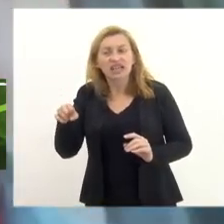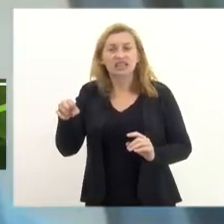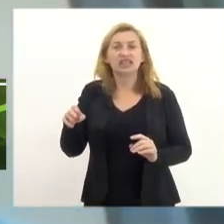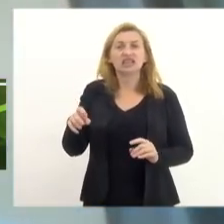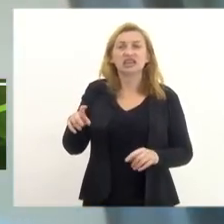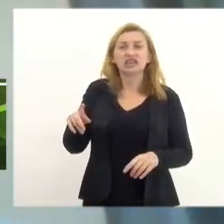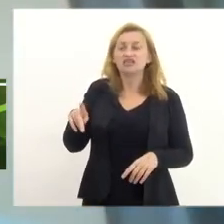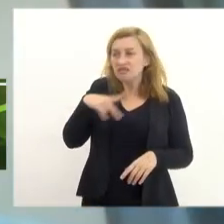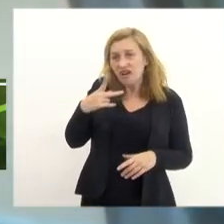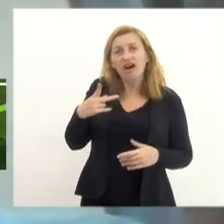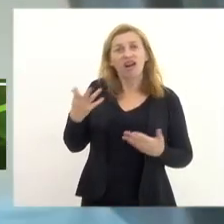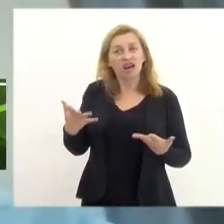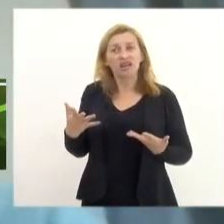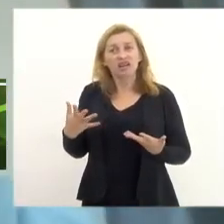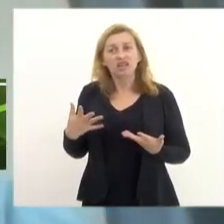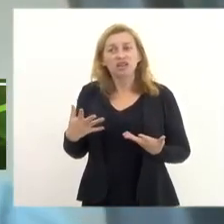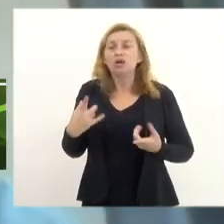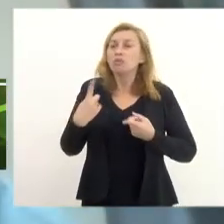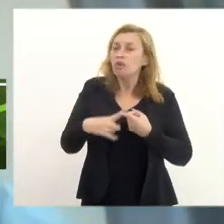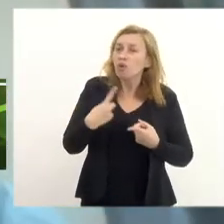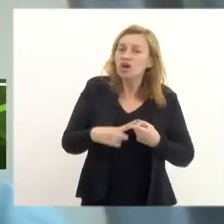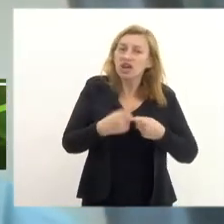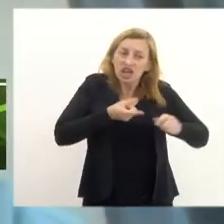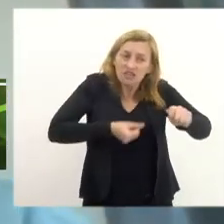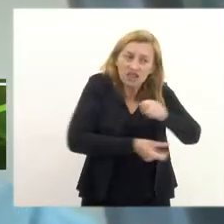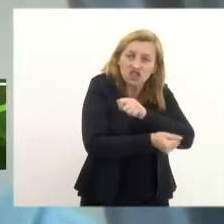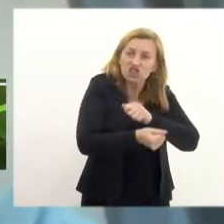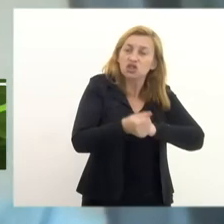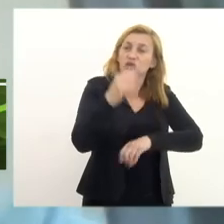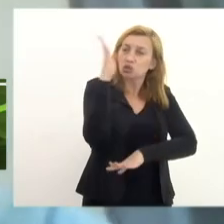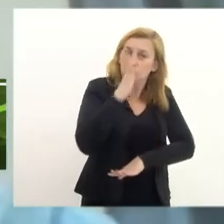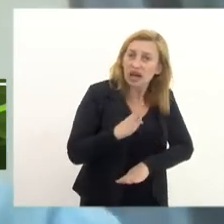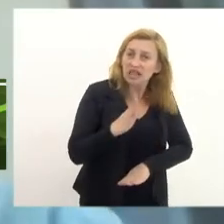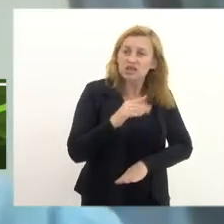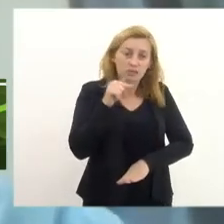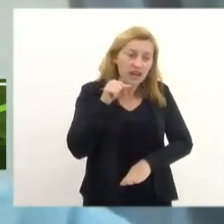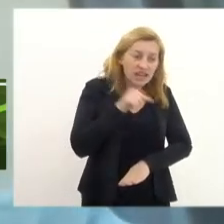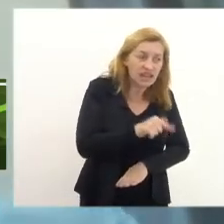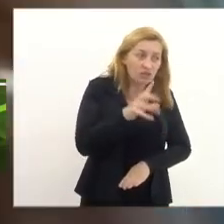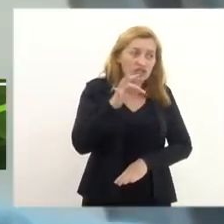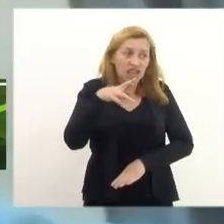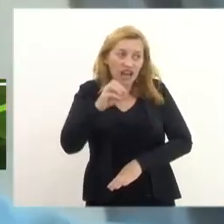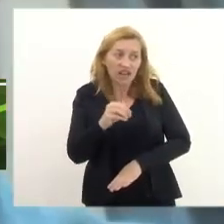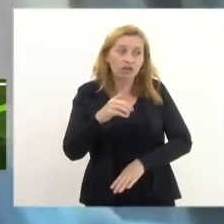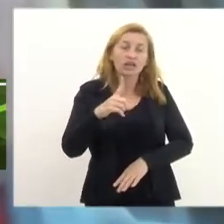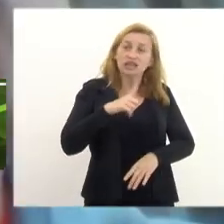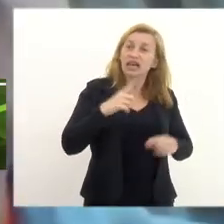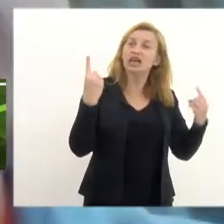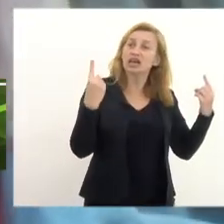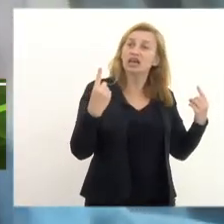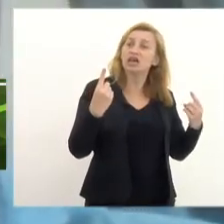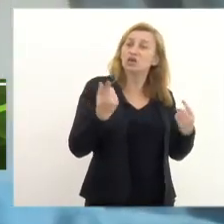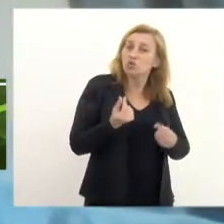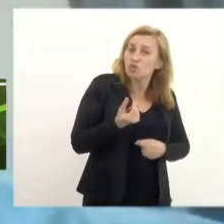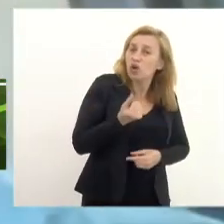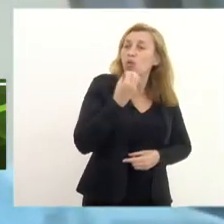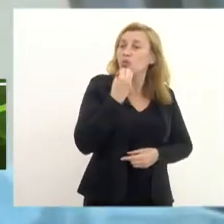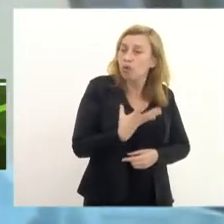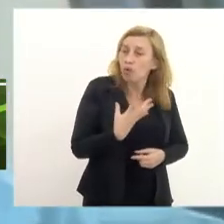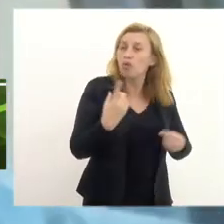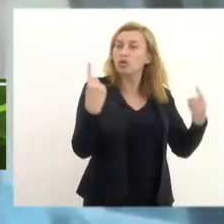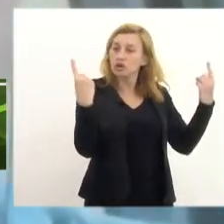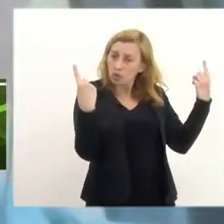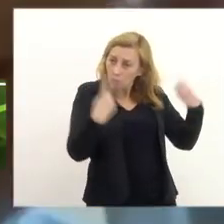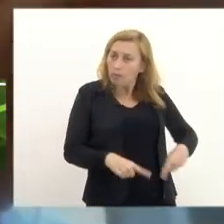falam. Por que não vamos investir no Brasil para que os estaleiros tenham perenidade e possam ter um custo de